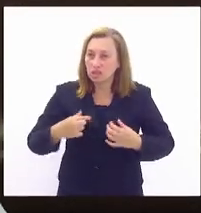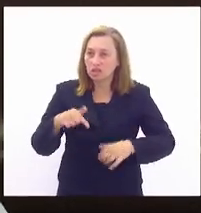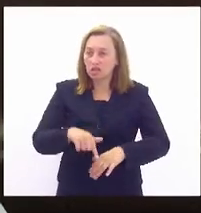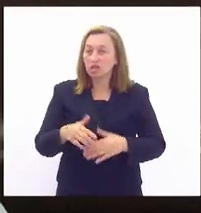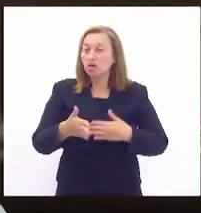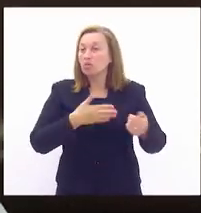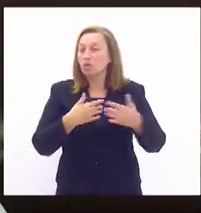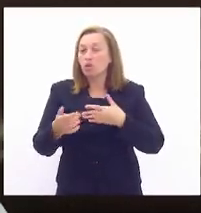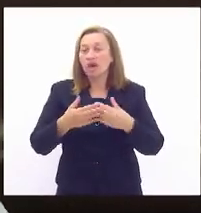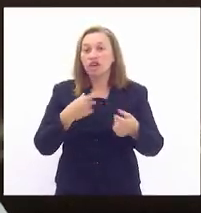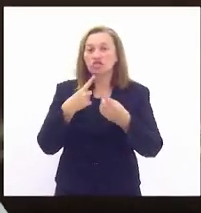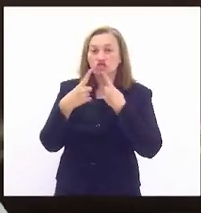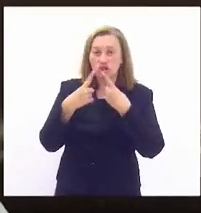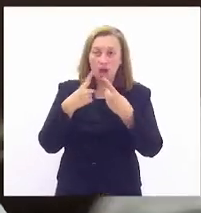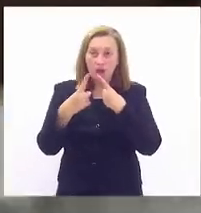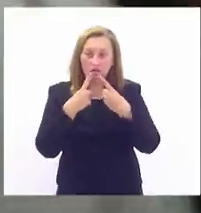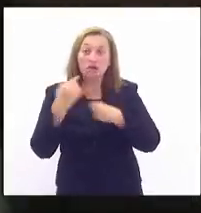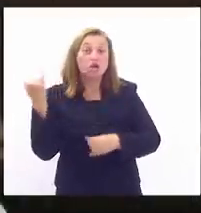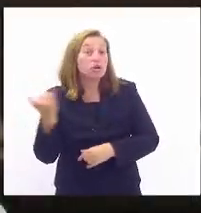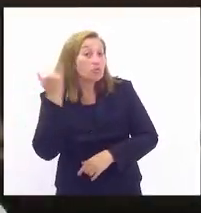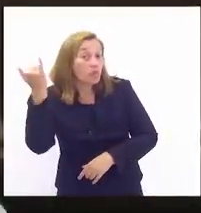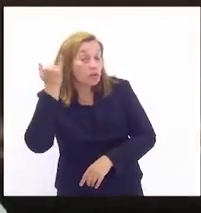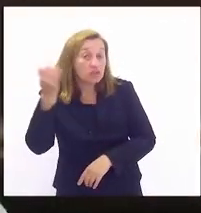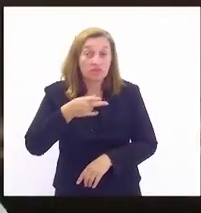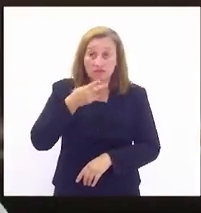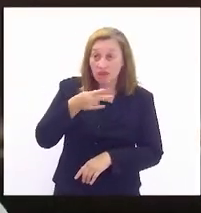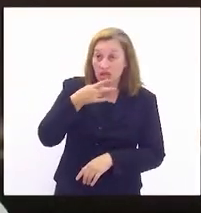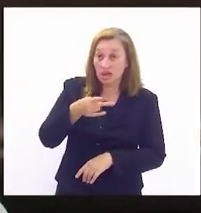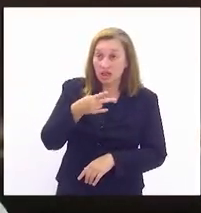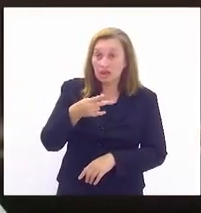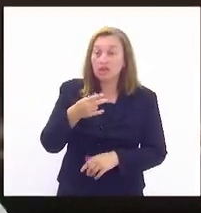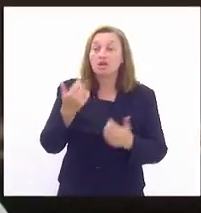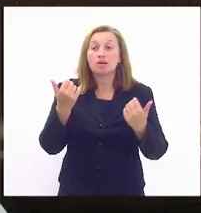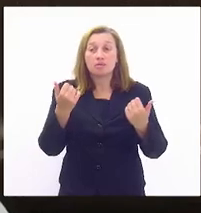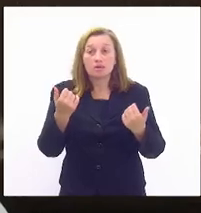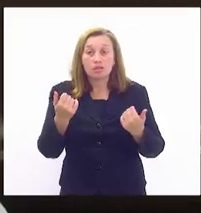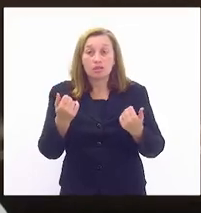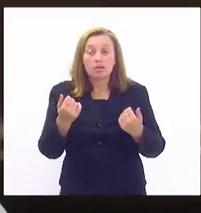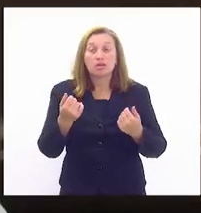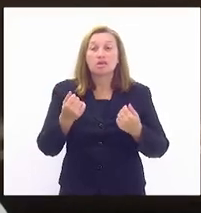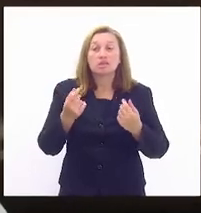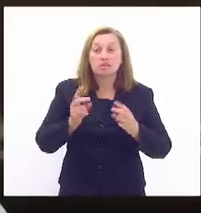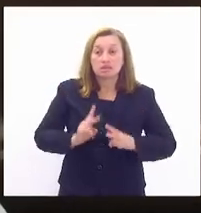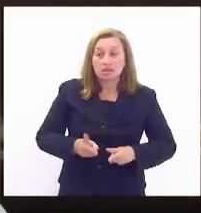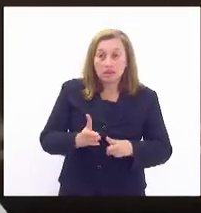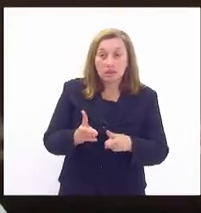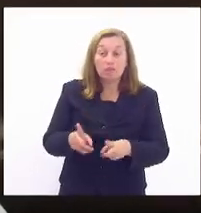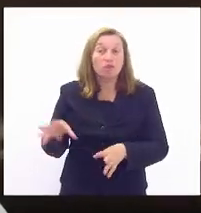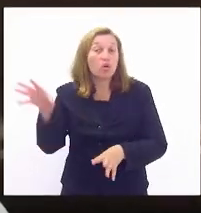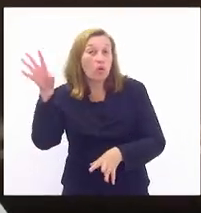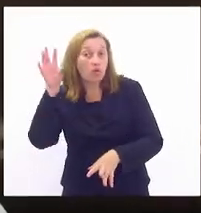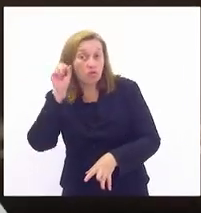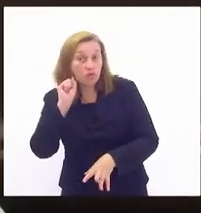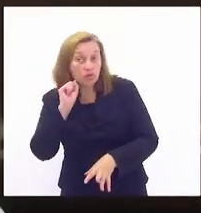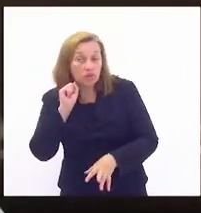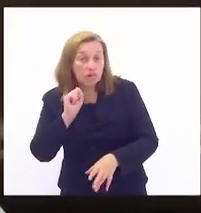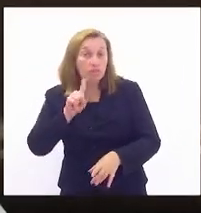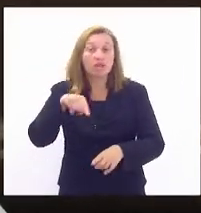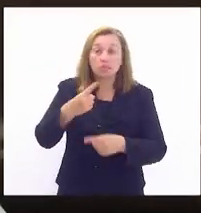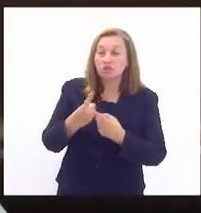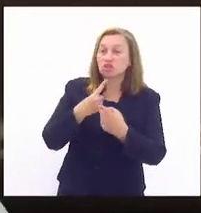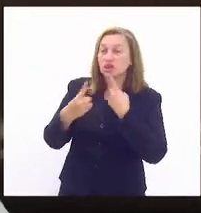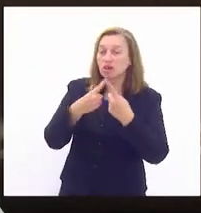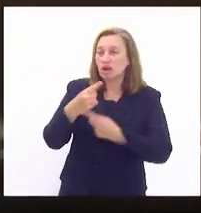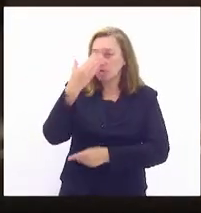qualquer diálogo. Importante a gente dizer, nós devemos sempre escutar para a gente poder sempre dialogar.